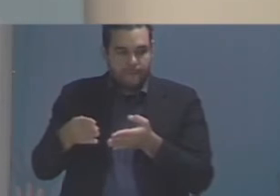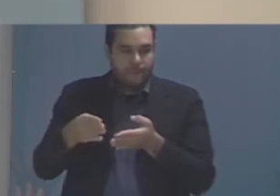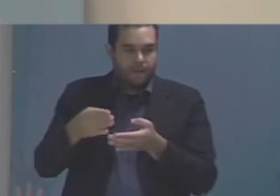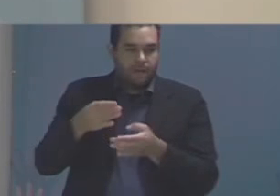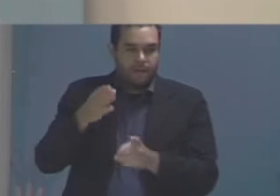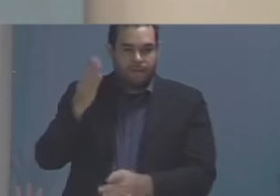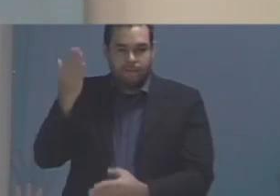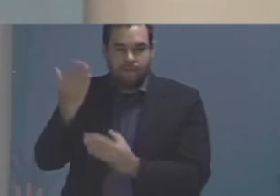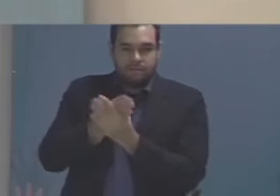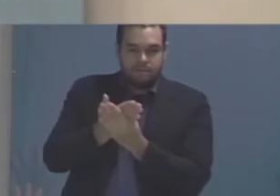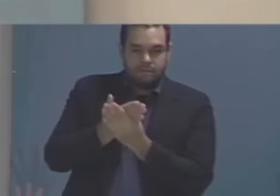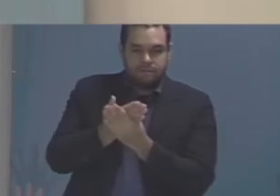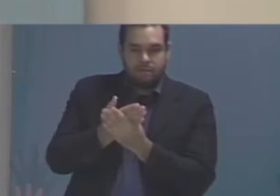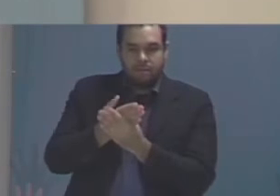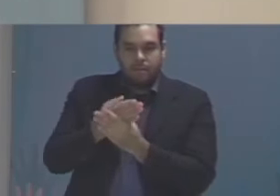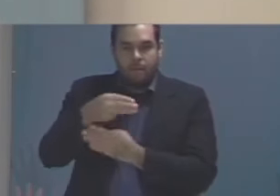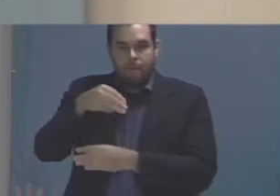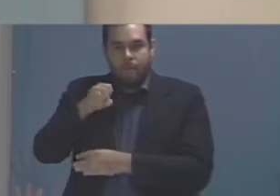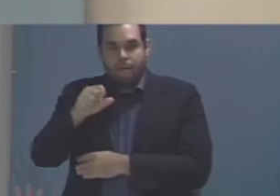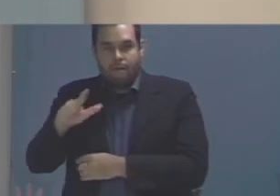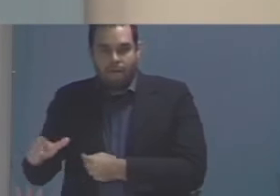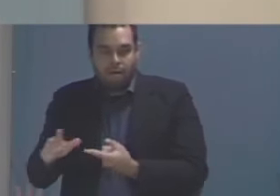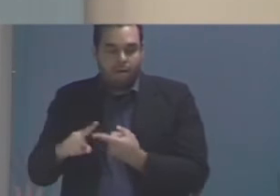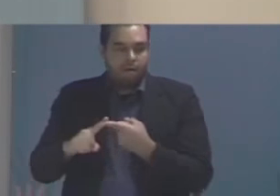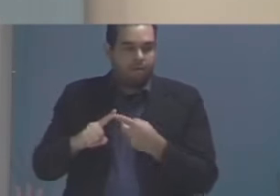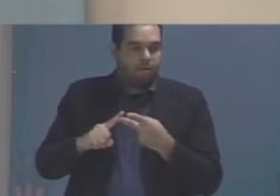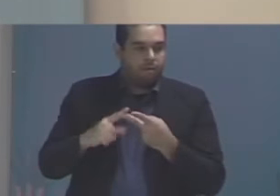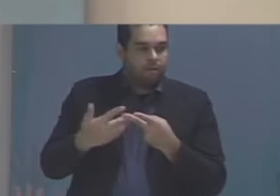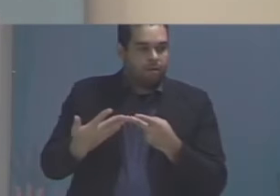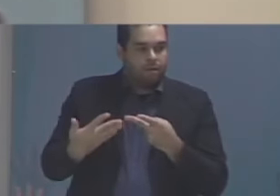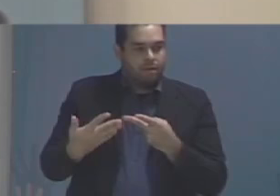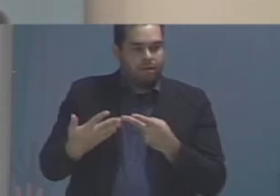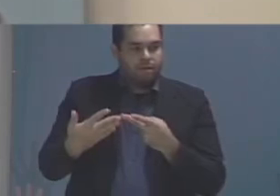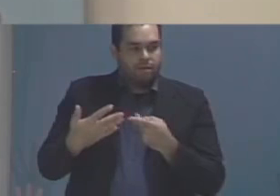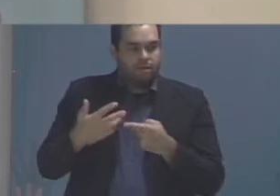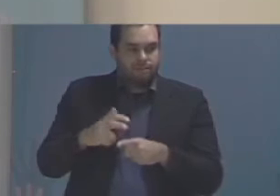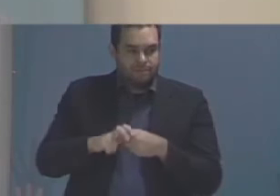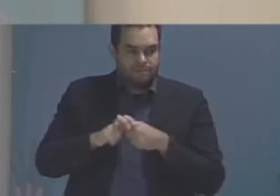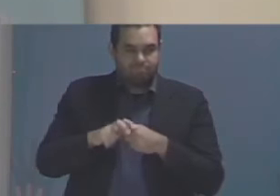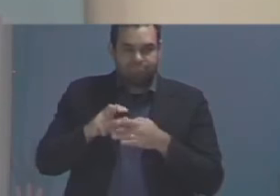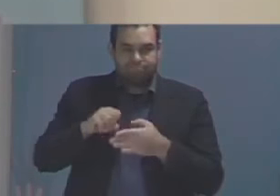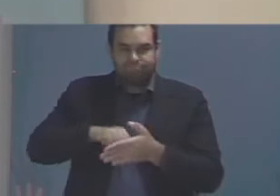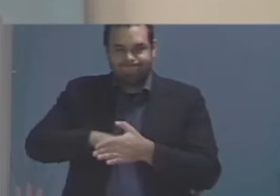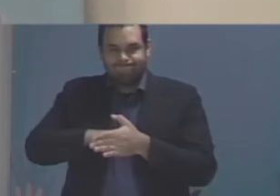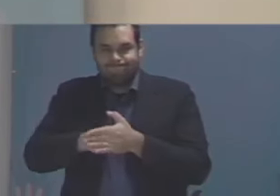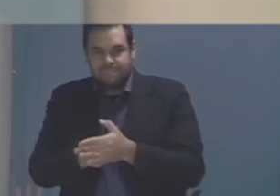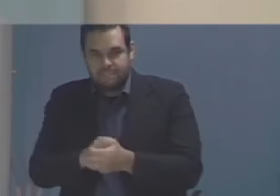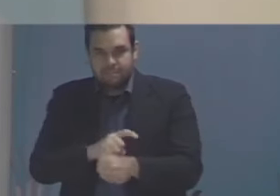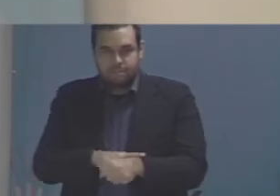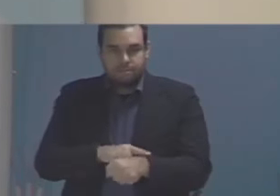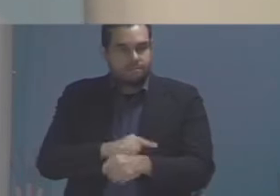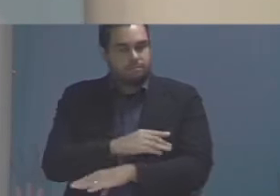moral, trabalhadores pedindo carga horária e não têm, e por aí vai. Nós acreditamos que nós precisamos, de